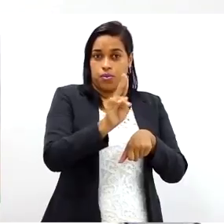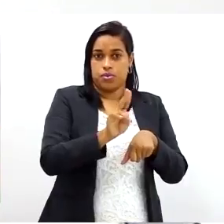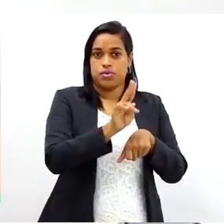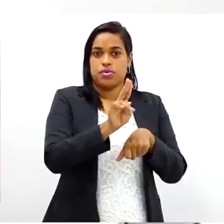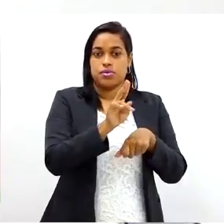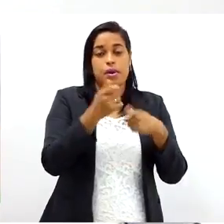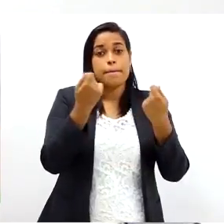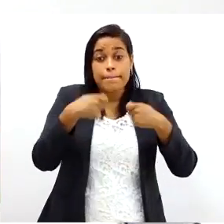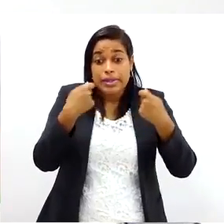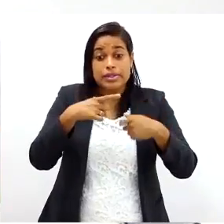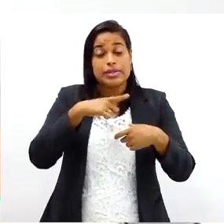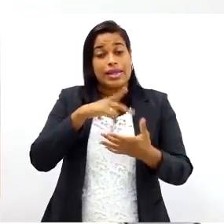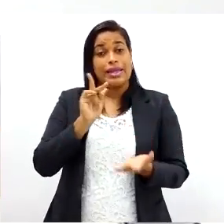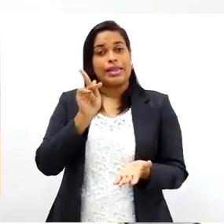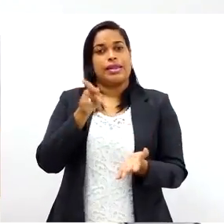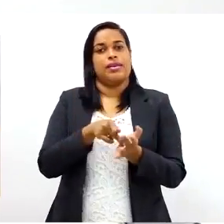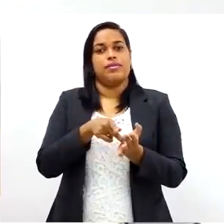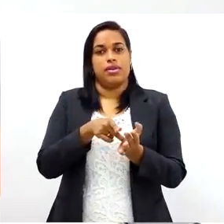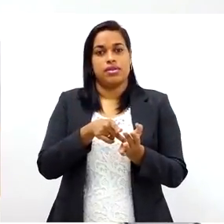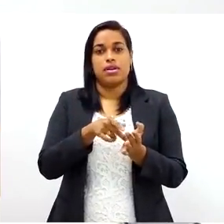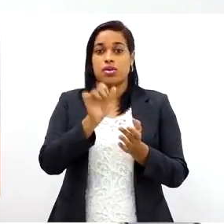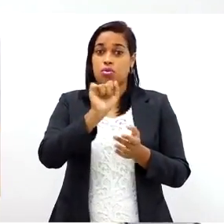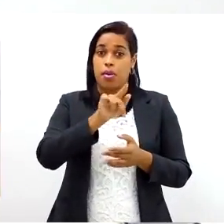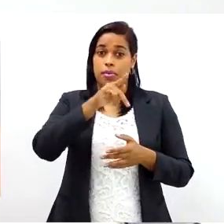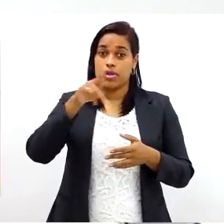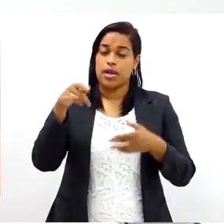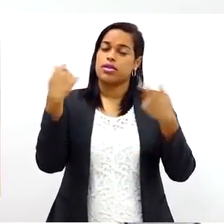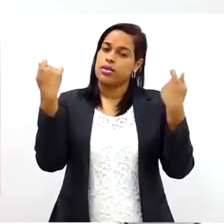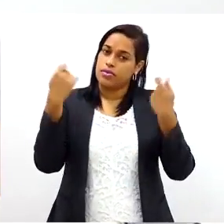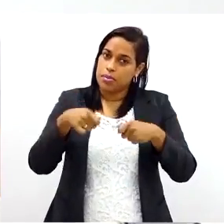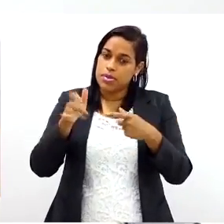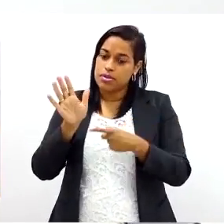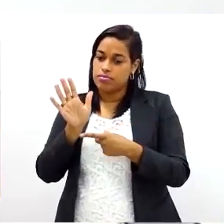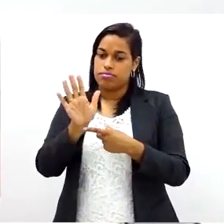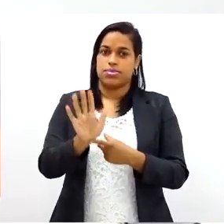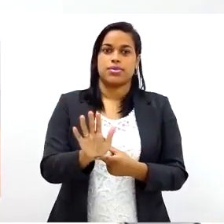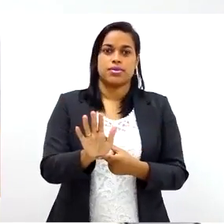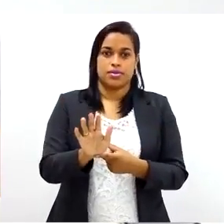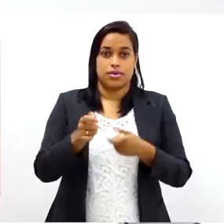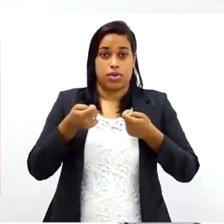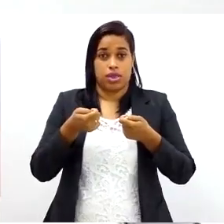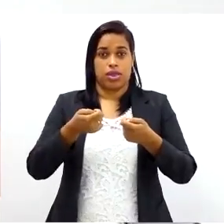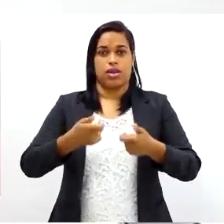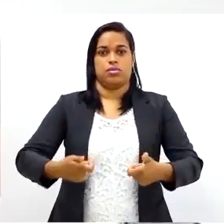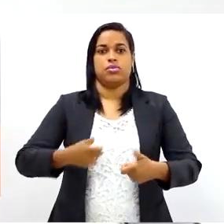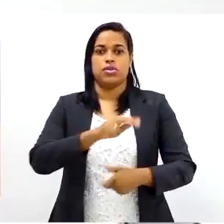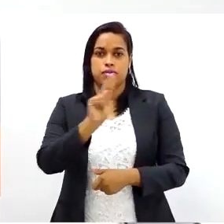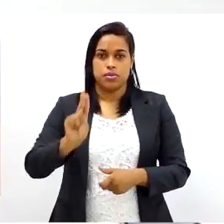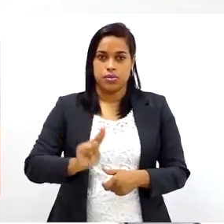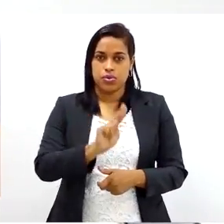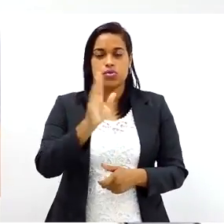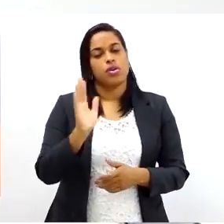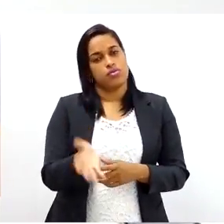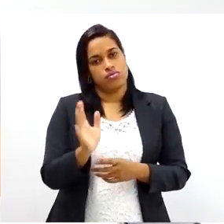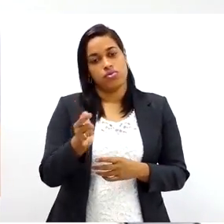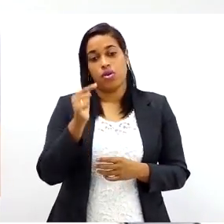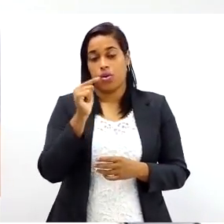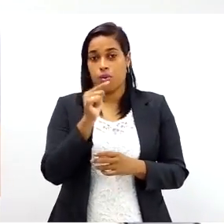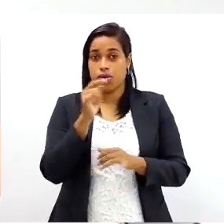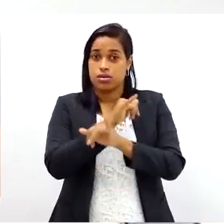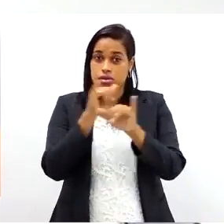devem realmente existir no aplicativo, ou seja, o aplicativo tem que ser lançado ou disponibilizado para o usuário já com